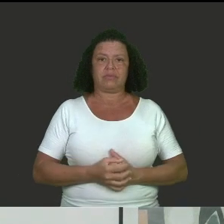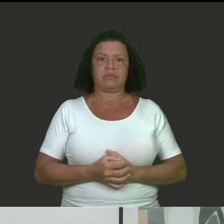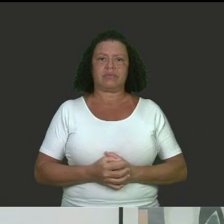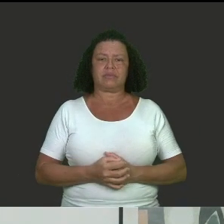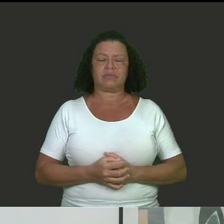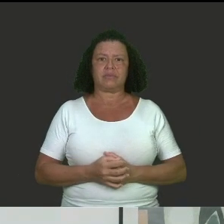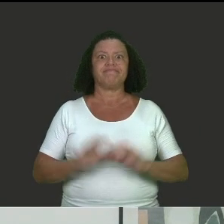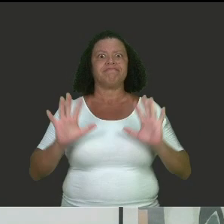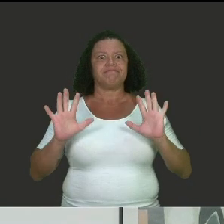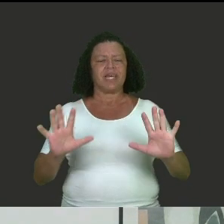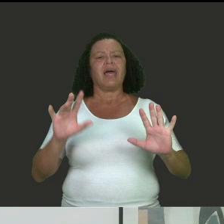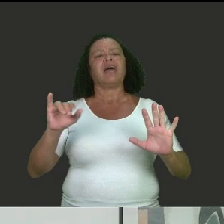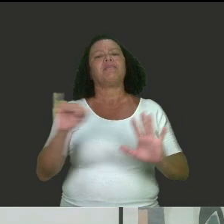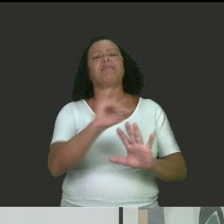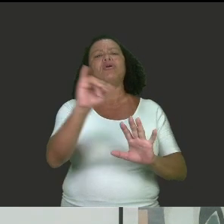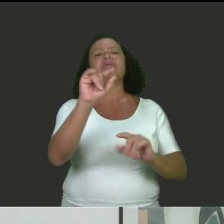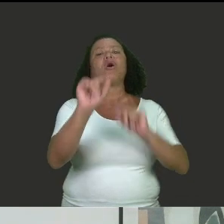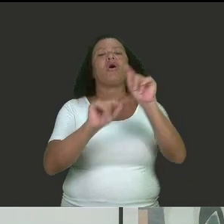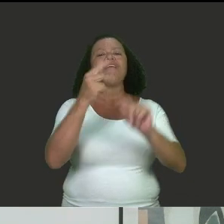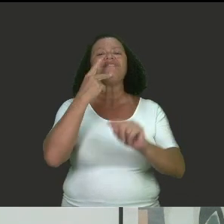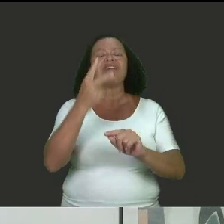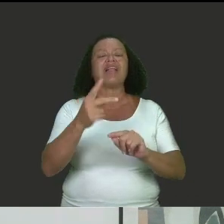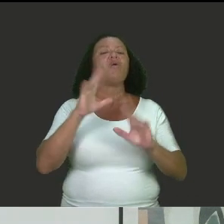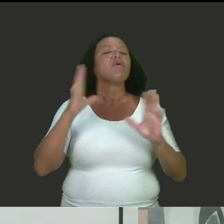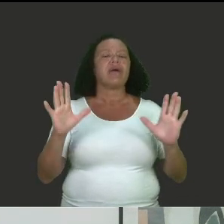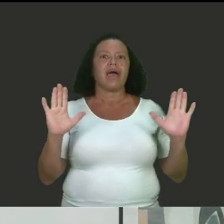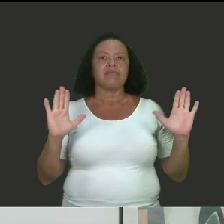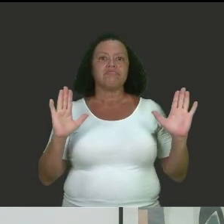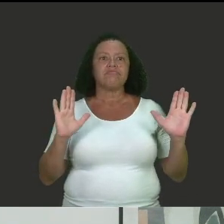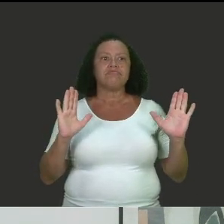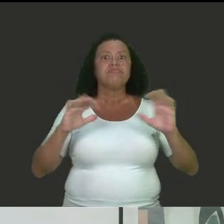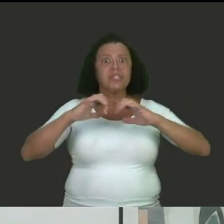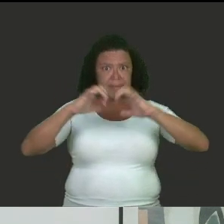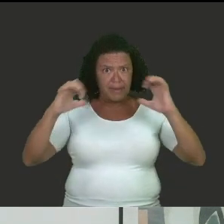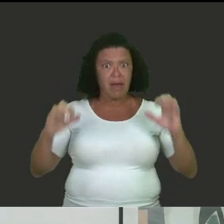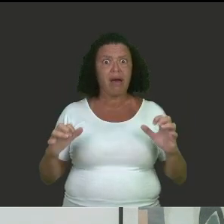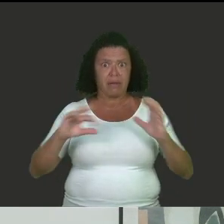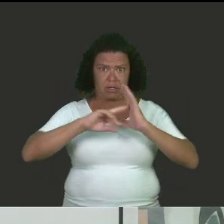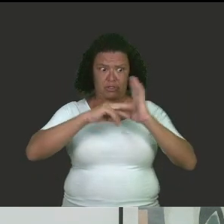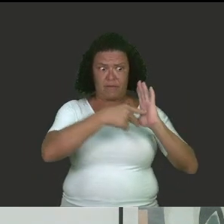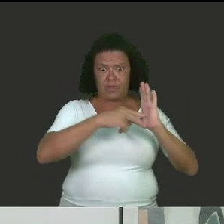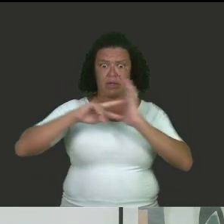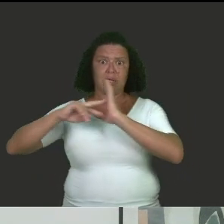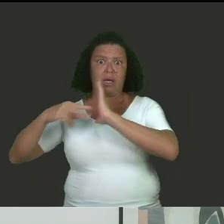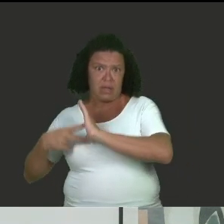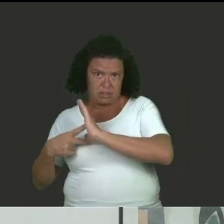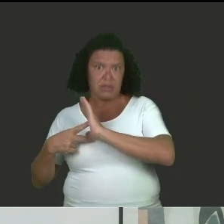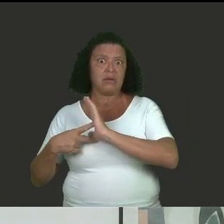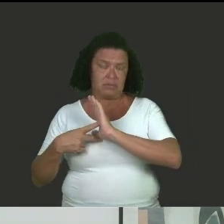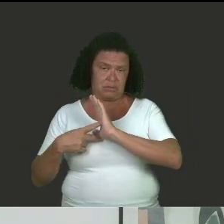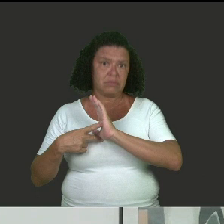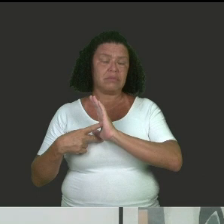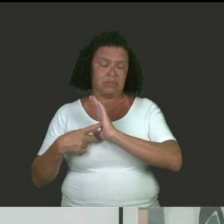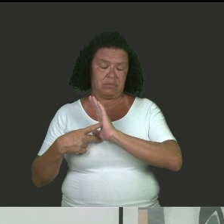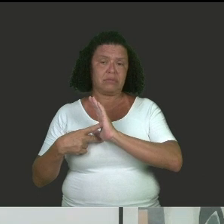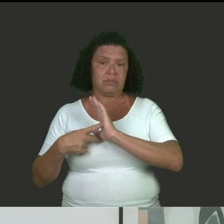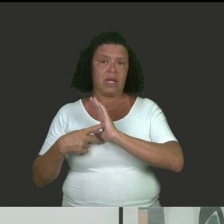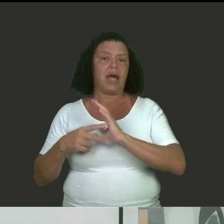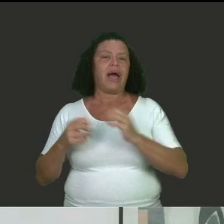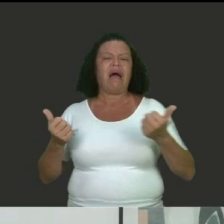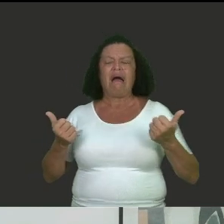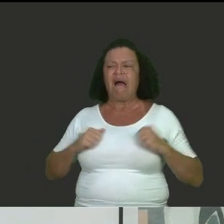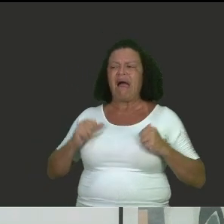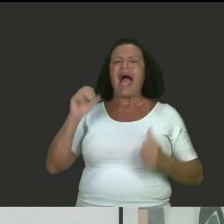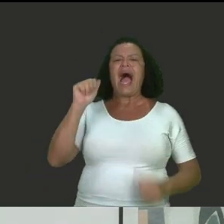É importante também a gente distinguir o significado de resignação de acomodação,